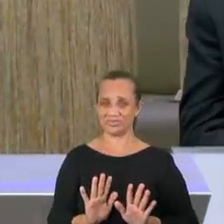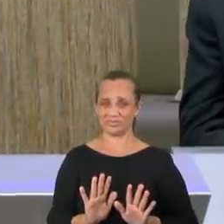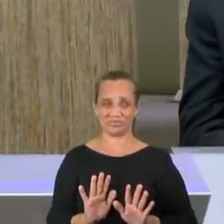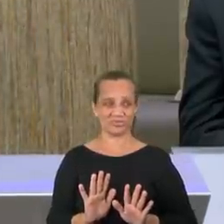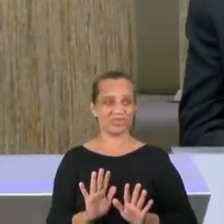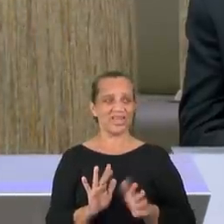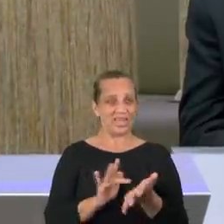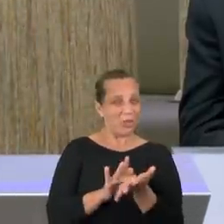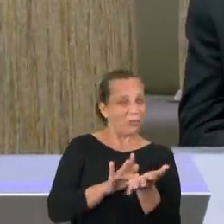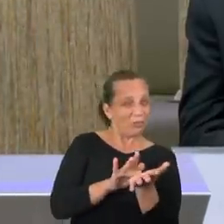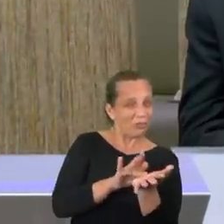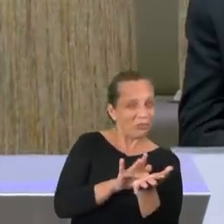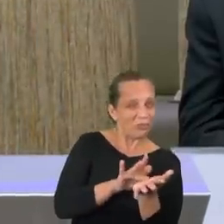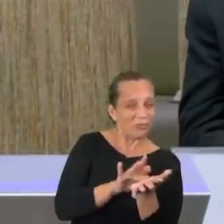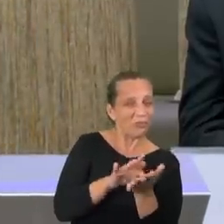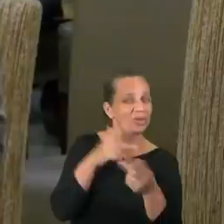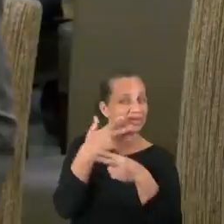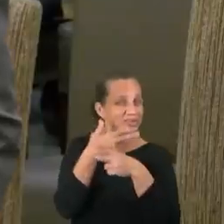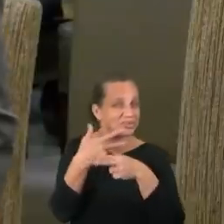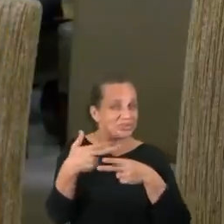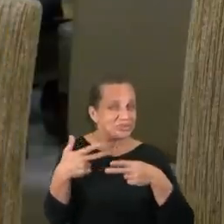maquiar as coisas,